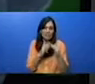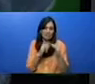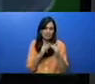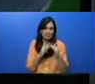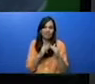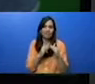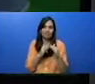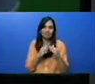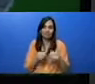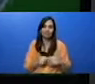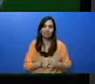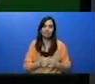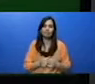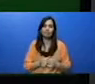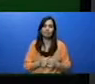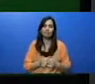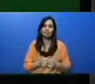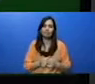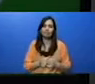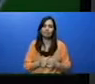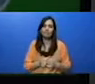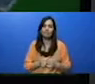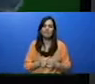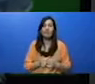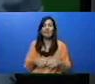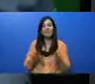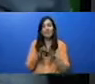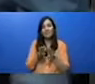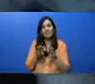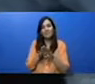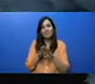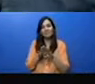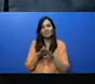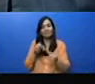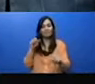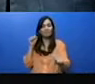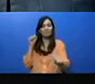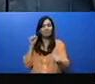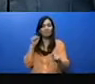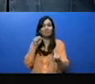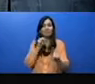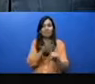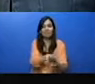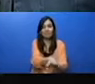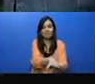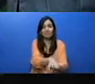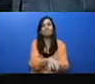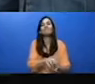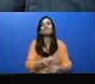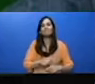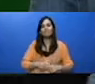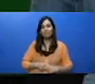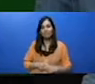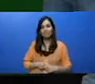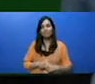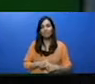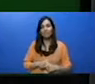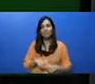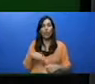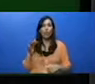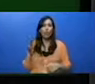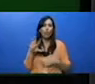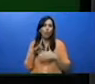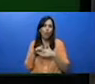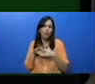destruindo o ambiente deles, nós já sabemos as causas. Atropelamentos, sim, tá? Acontece muito. E